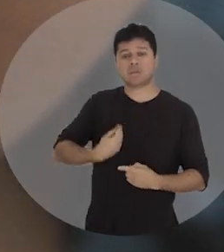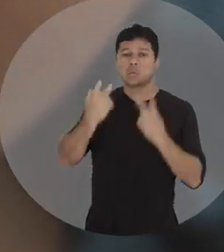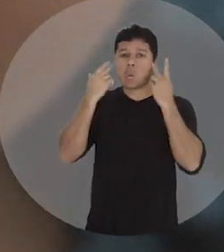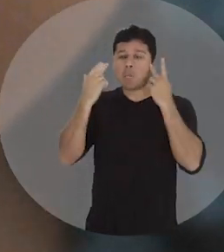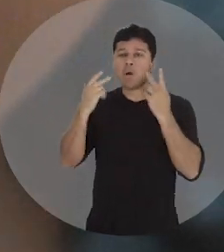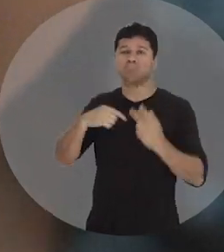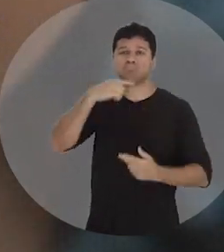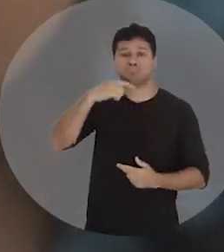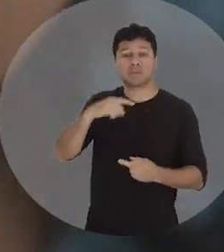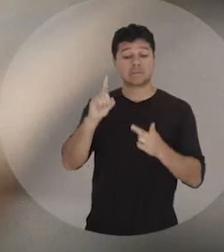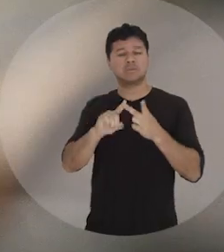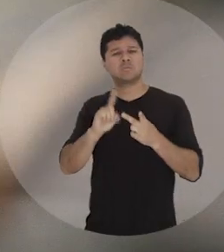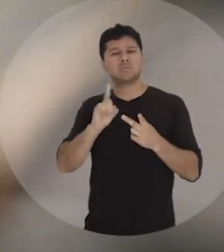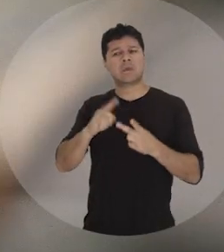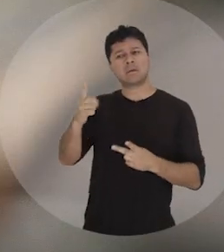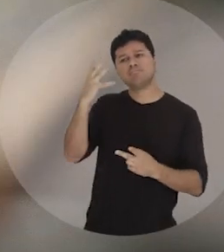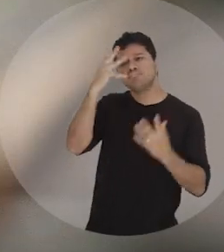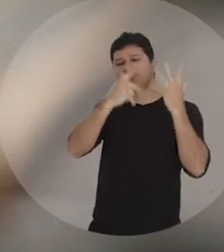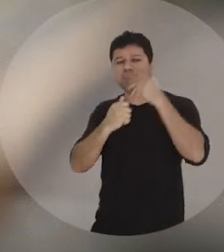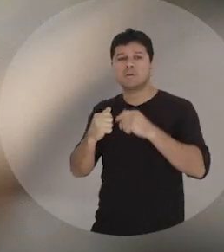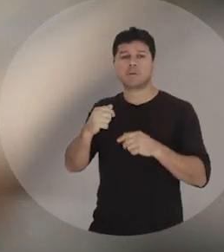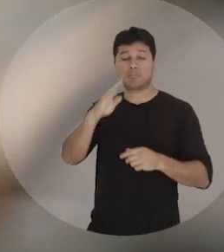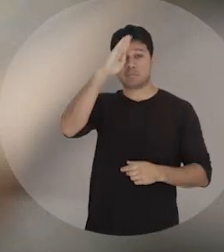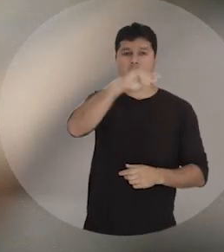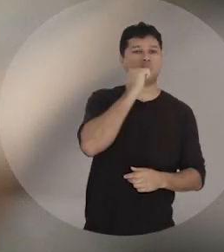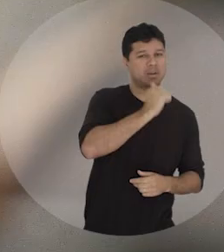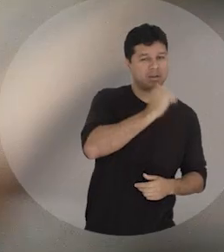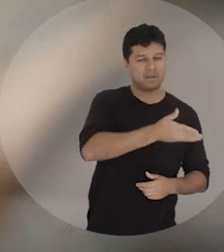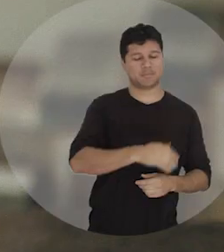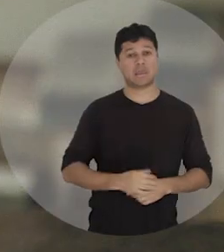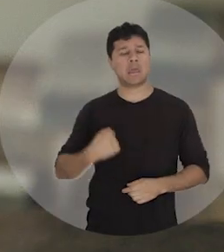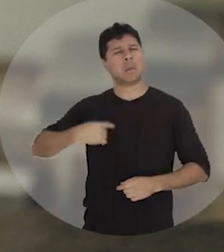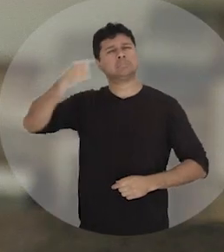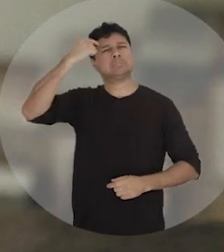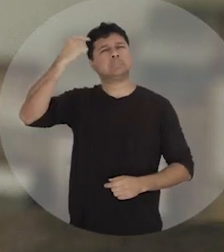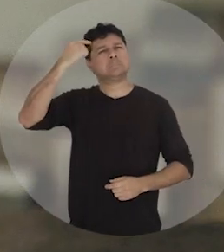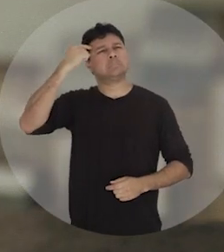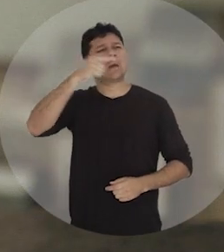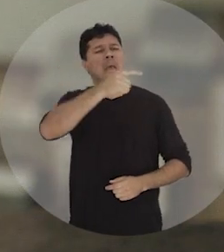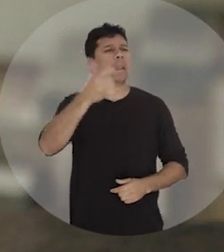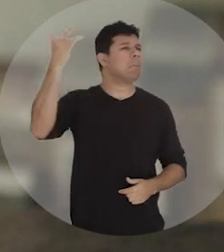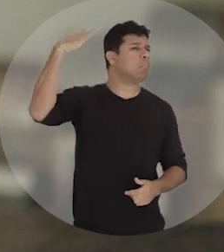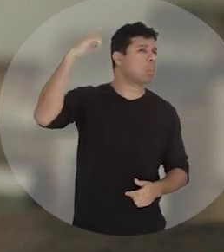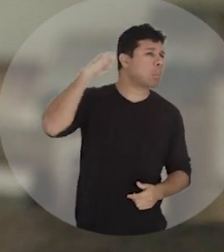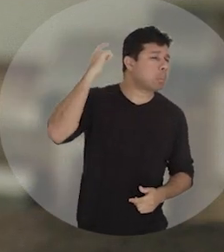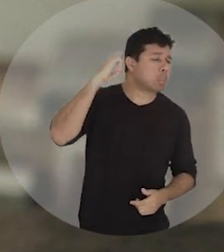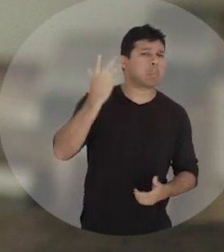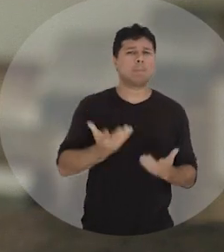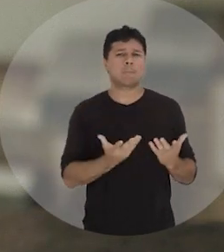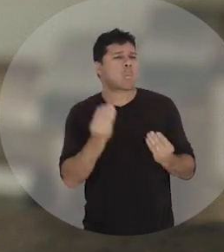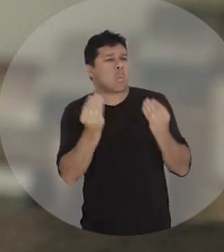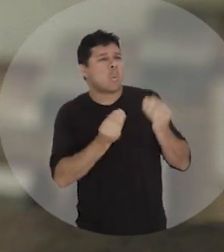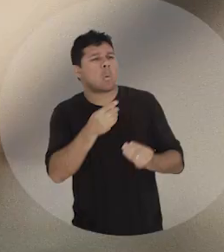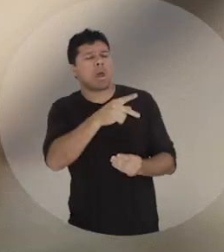conseguirem ter uma vida normal. O segundo foi a questão estética mesmo, principalmente da Bruna. Eu só pensava, como ela vai ficar com aquela coisa na